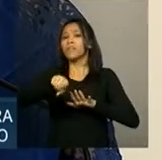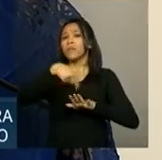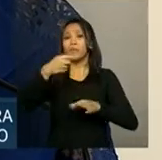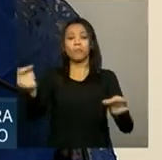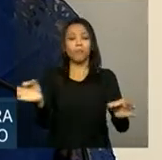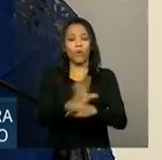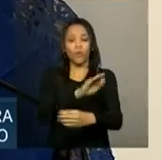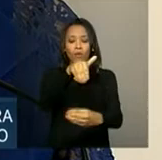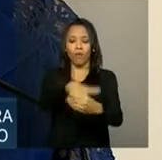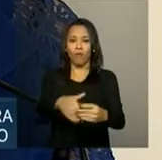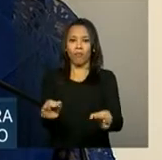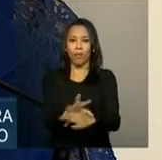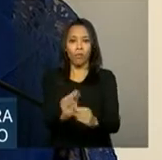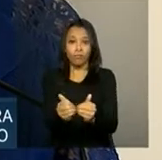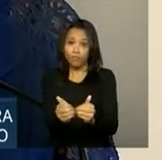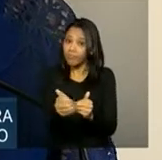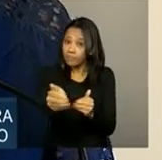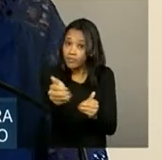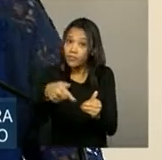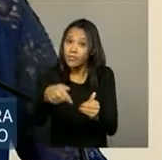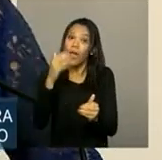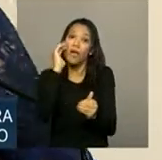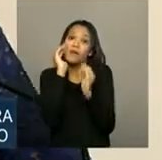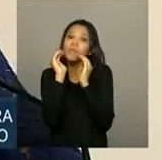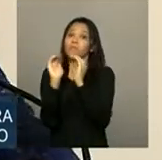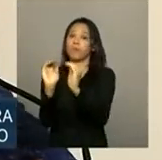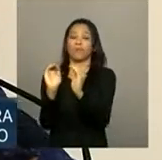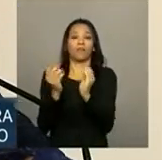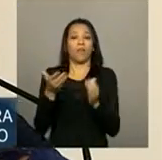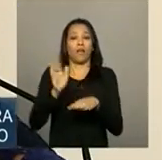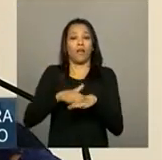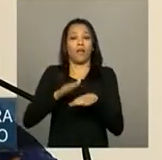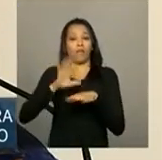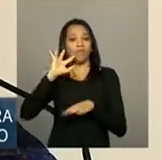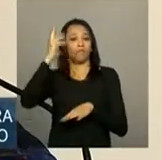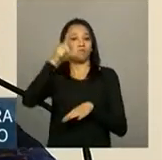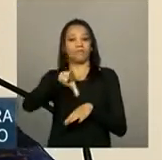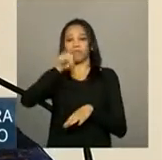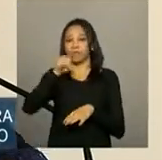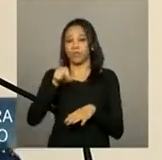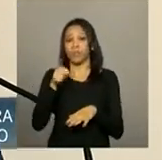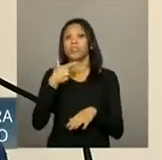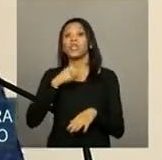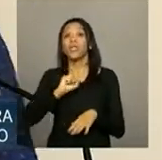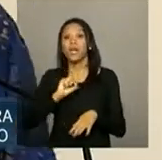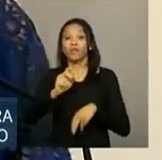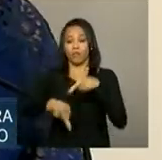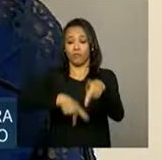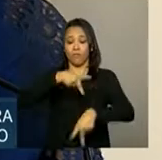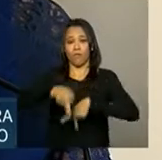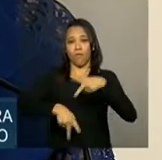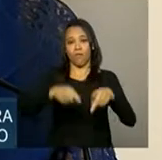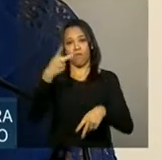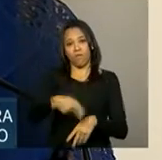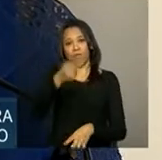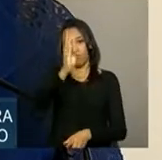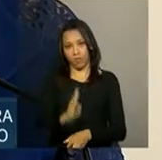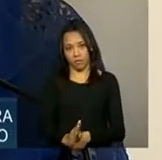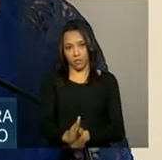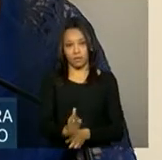de leite nós temos de respeitar as escolhas legítimas da população brasileira